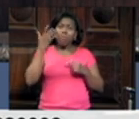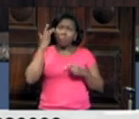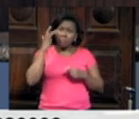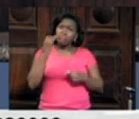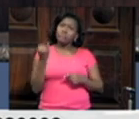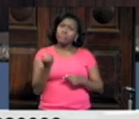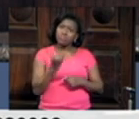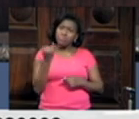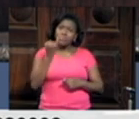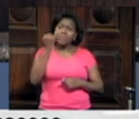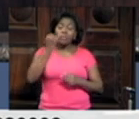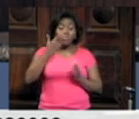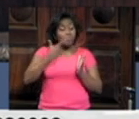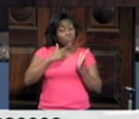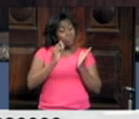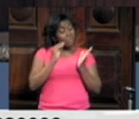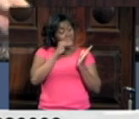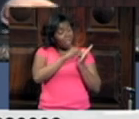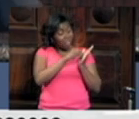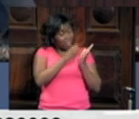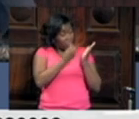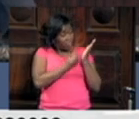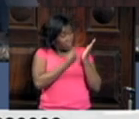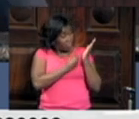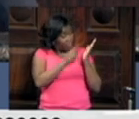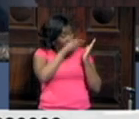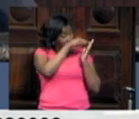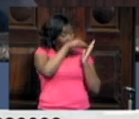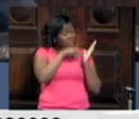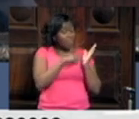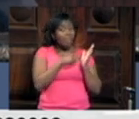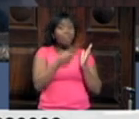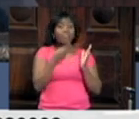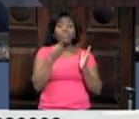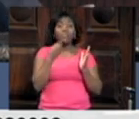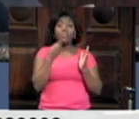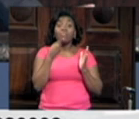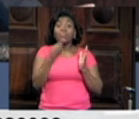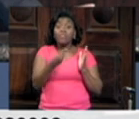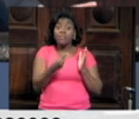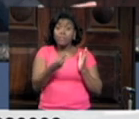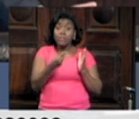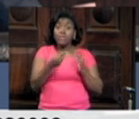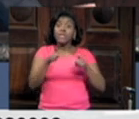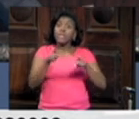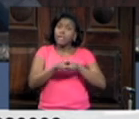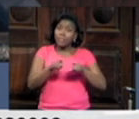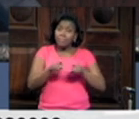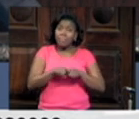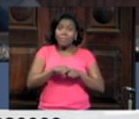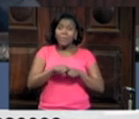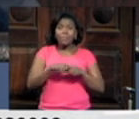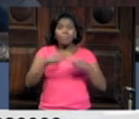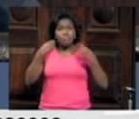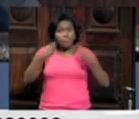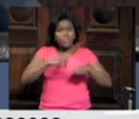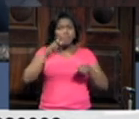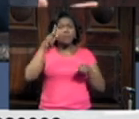fundamental. Não tem aqui nenhum artigo dizendo que também fica